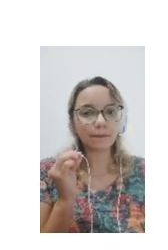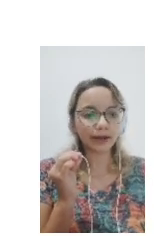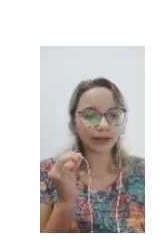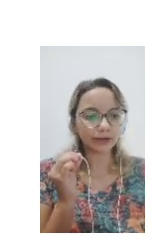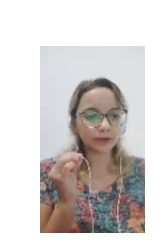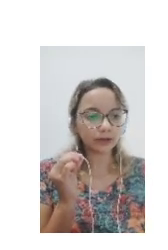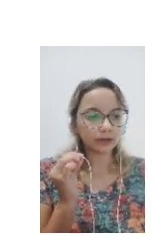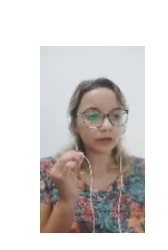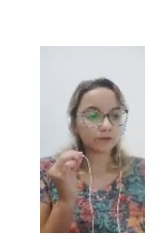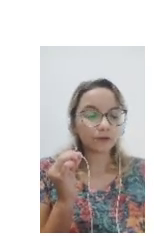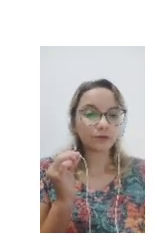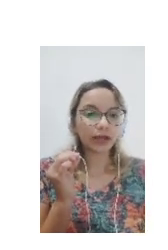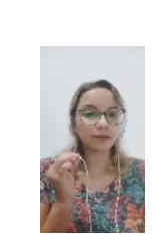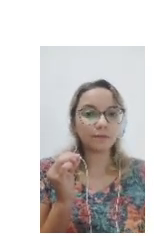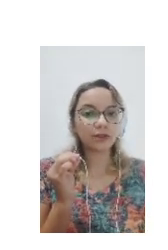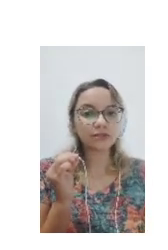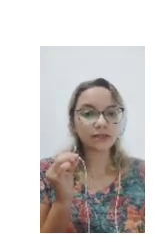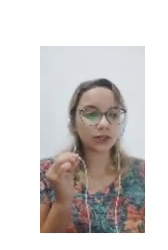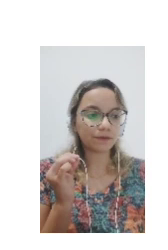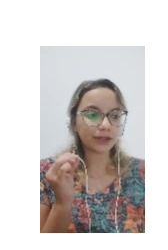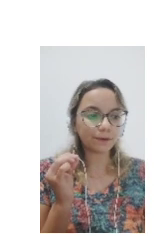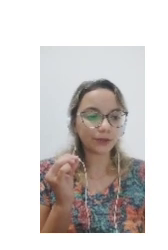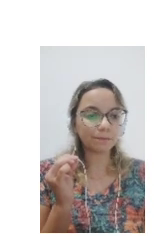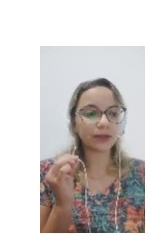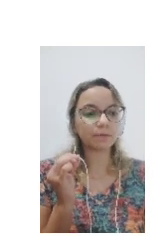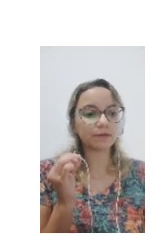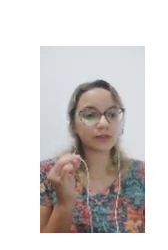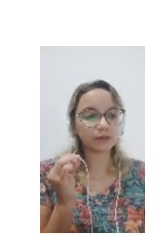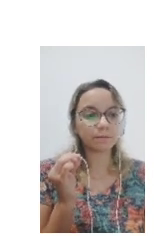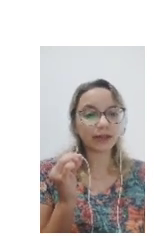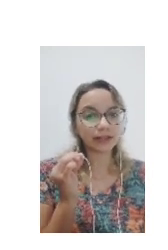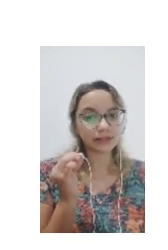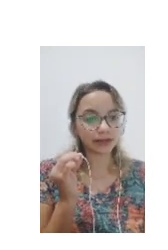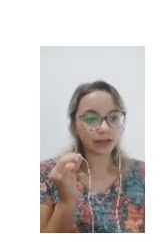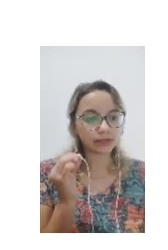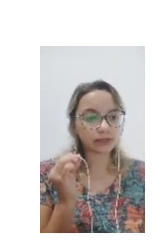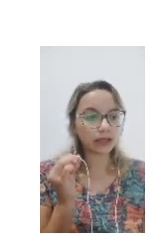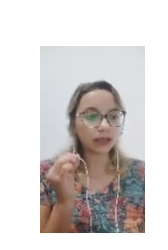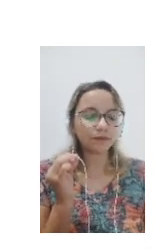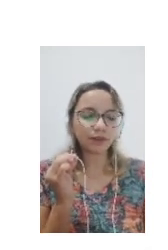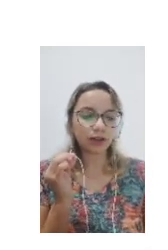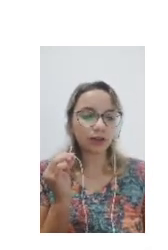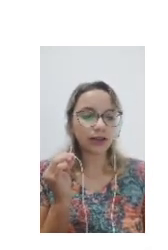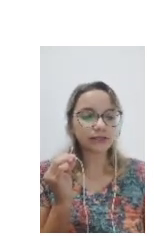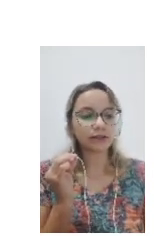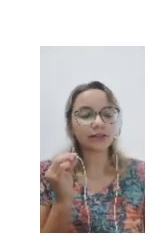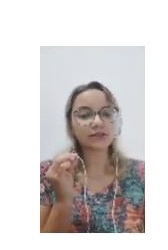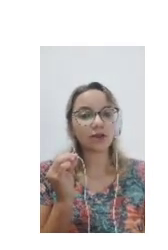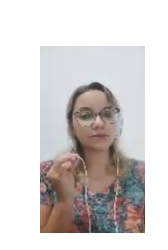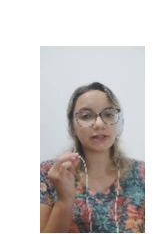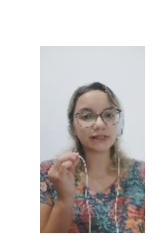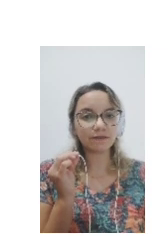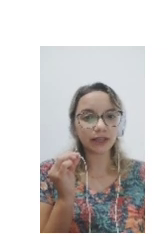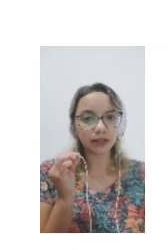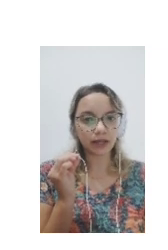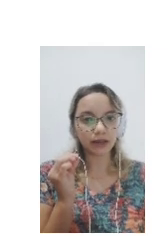Anatomia Comparada. Foi fundado em 1998 pela professora Maria das Graças e fica localizado na Escola